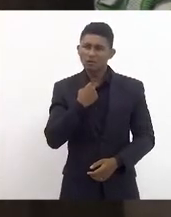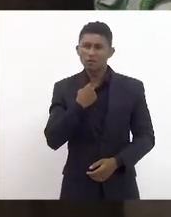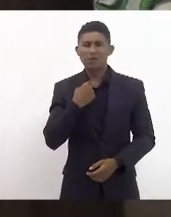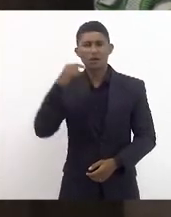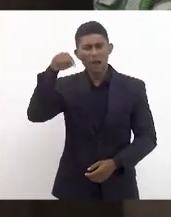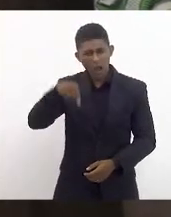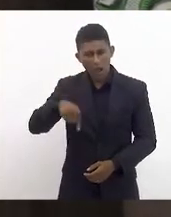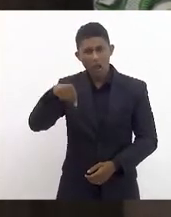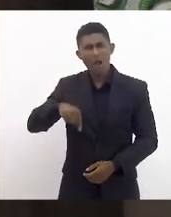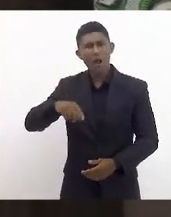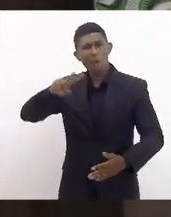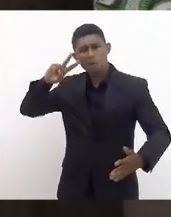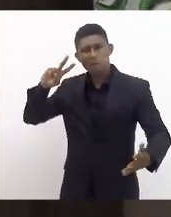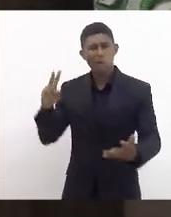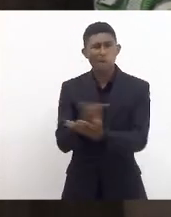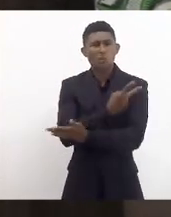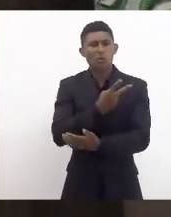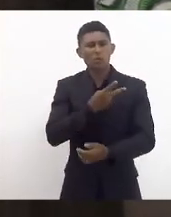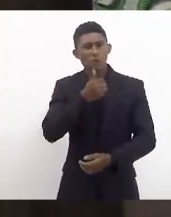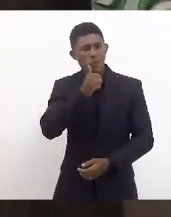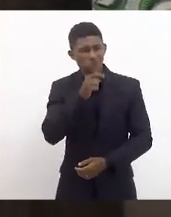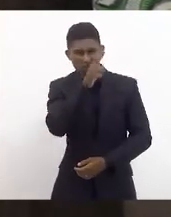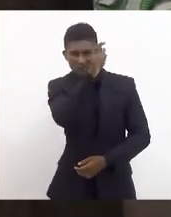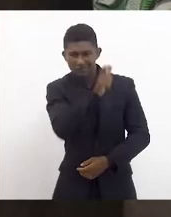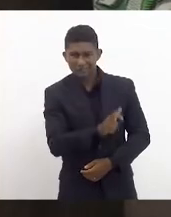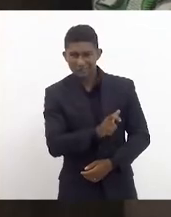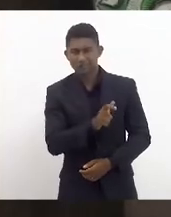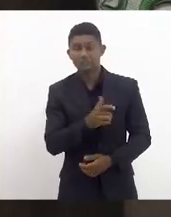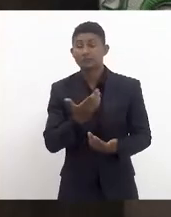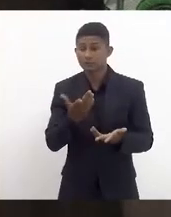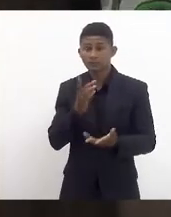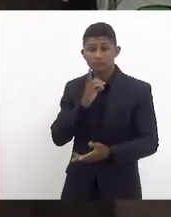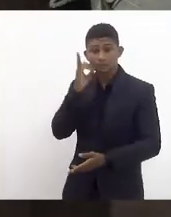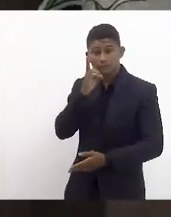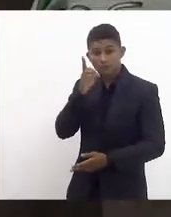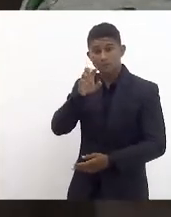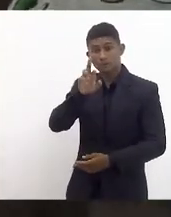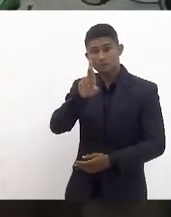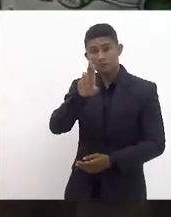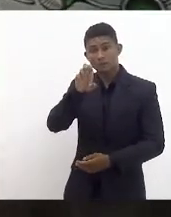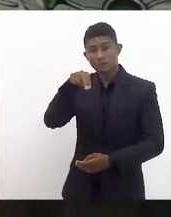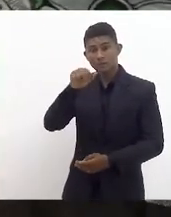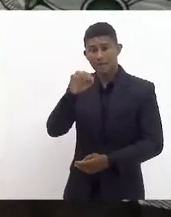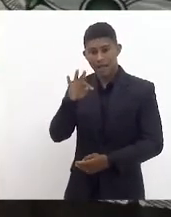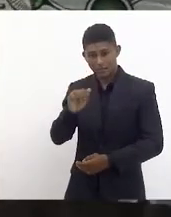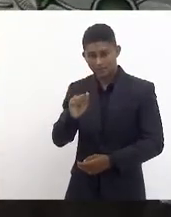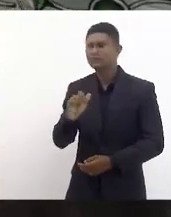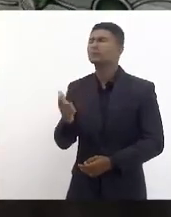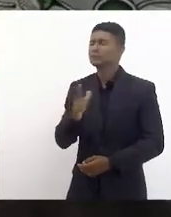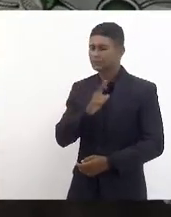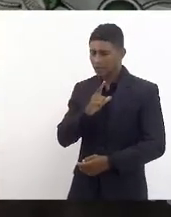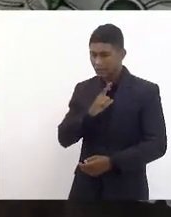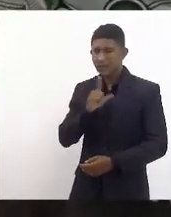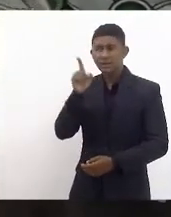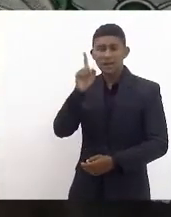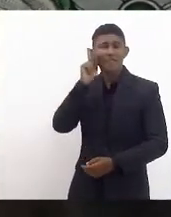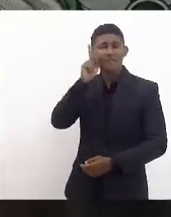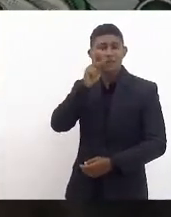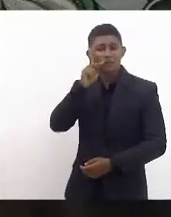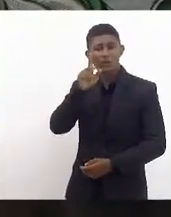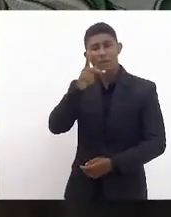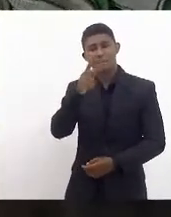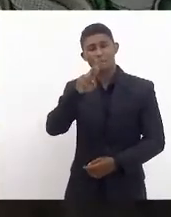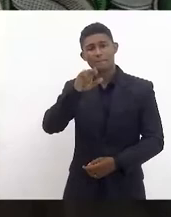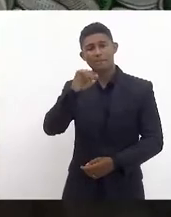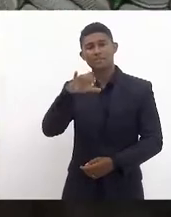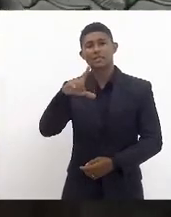aconteceu contra uma deputada. Então, deputada Renata, tem um episódio recente da vereadora Priscila em Friburgo.